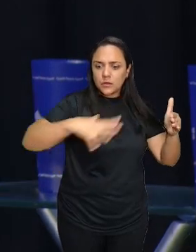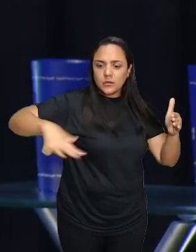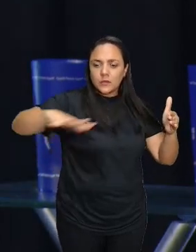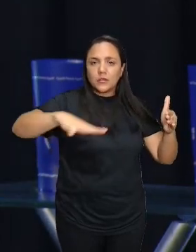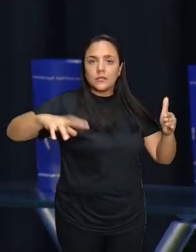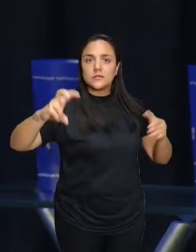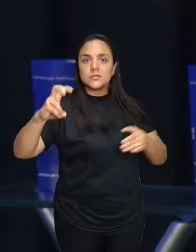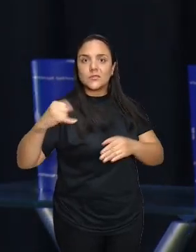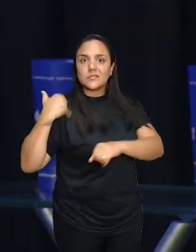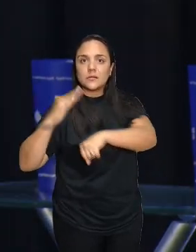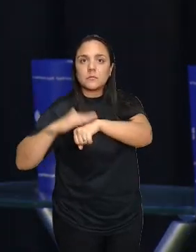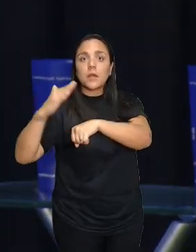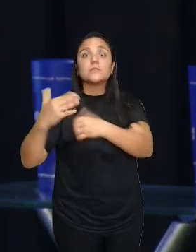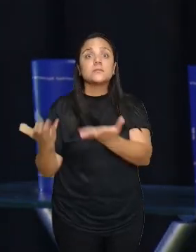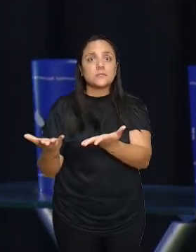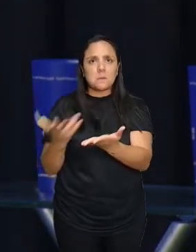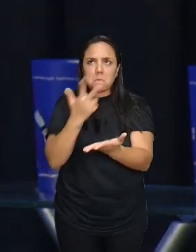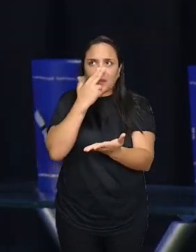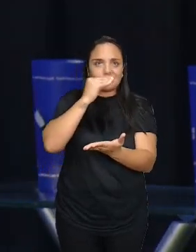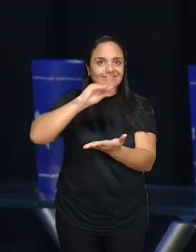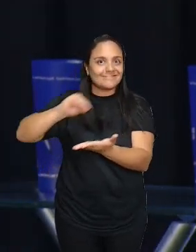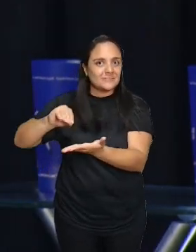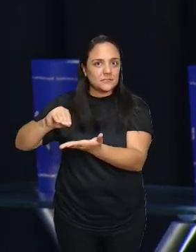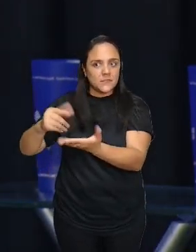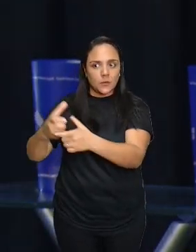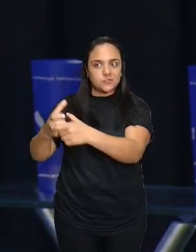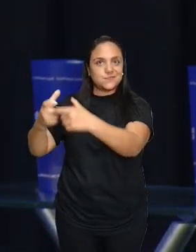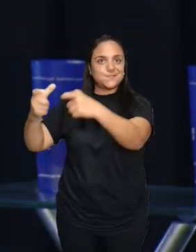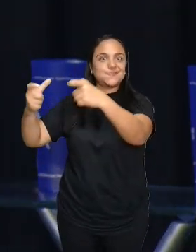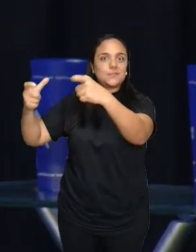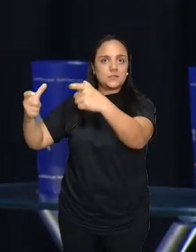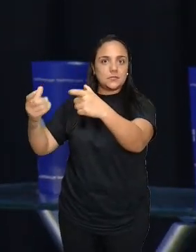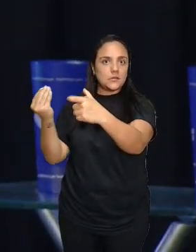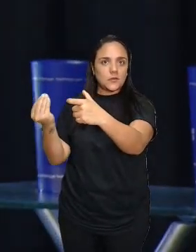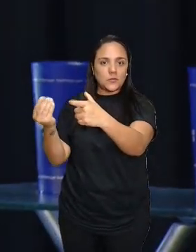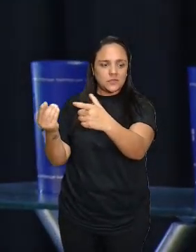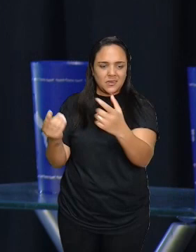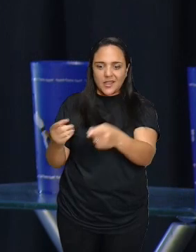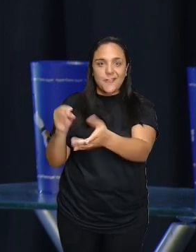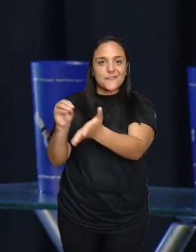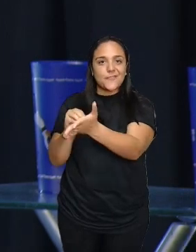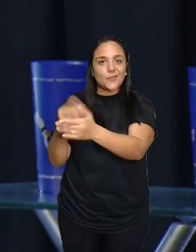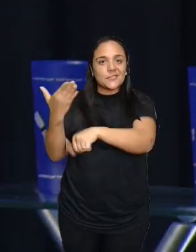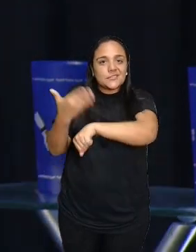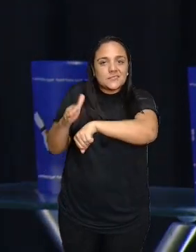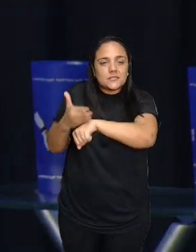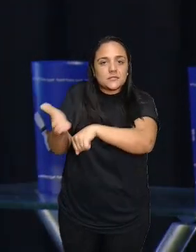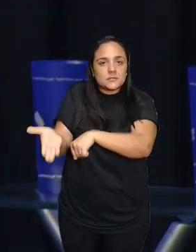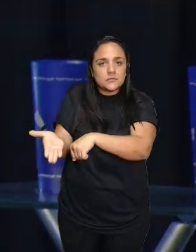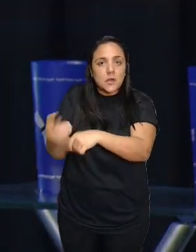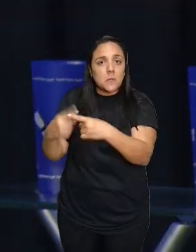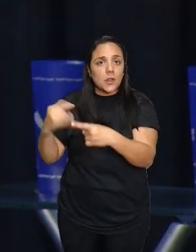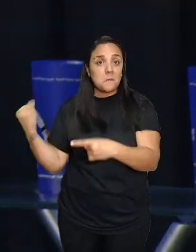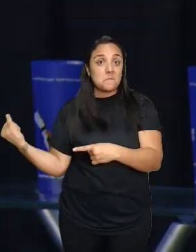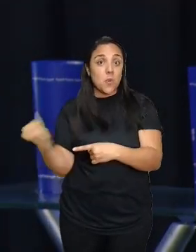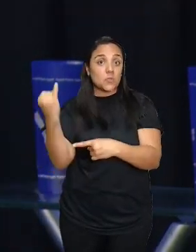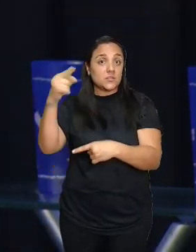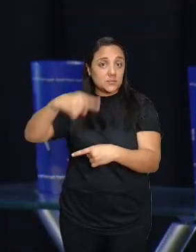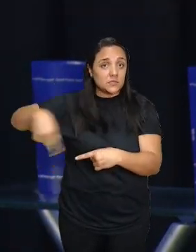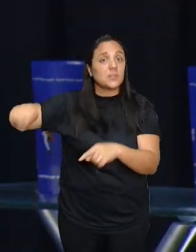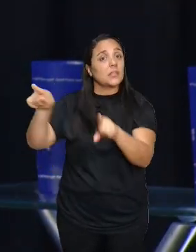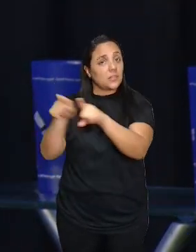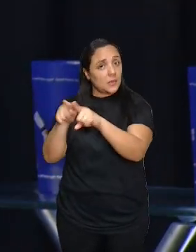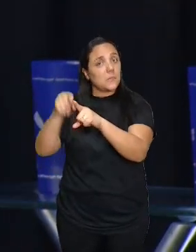crescendo, então eu vou ter, daqui a pouco, a maior parte da população não capacitada para coisas que são super necessárias para o